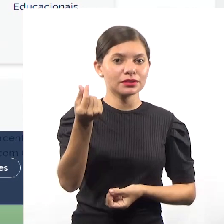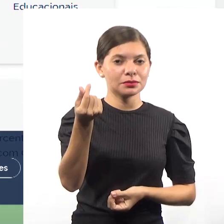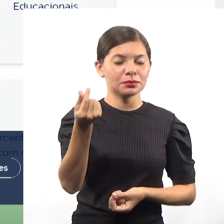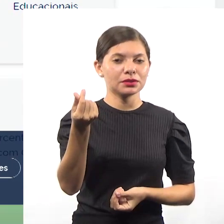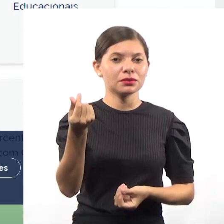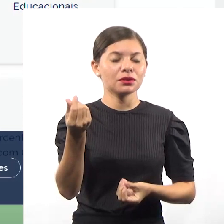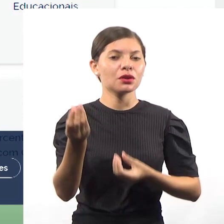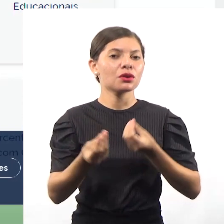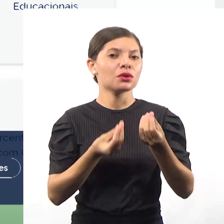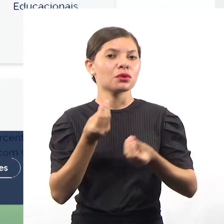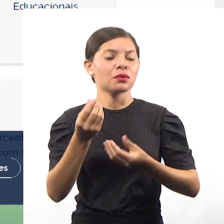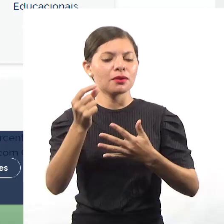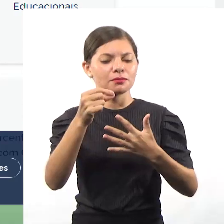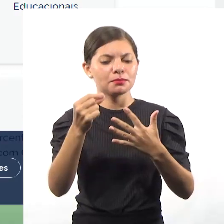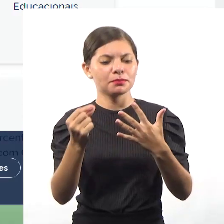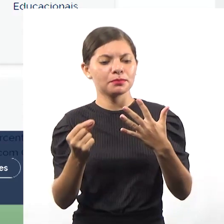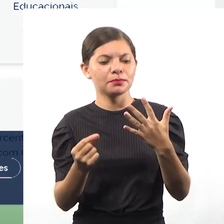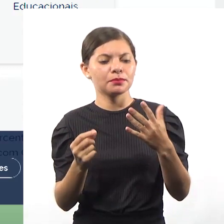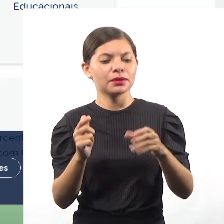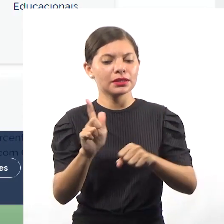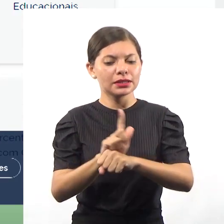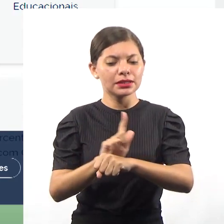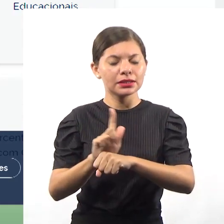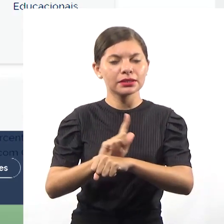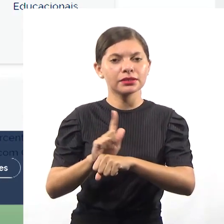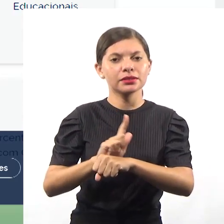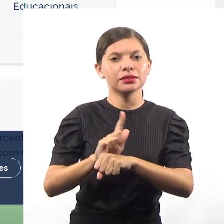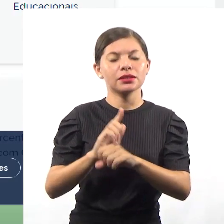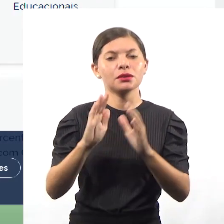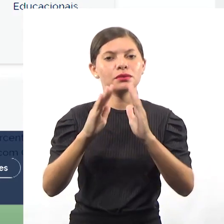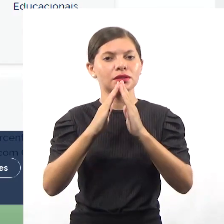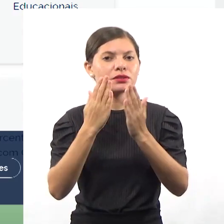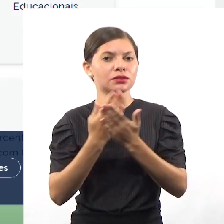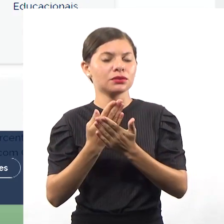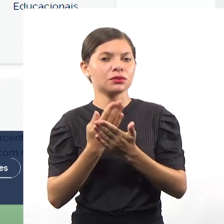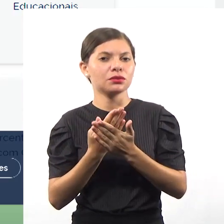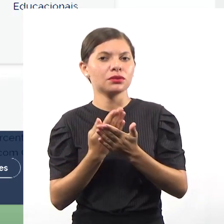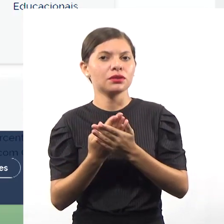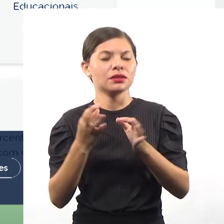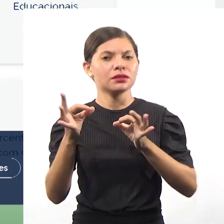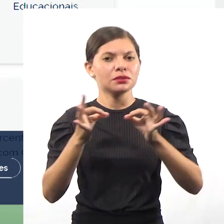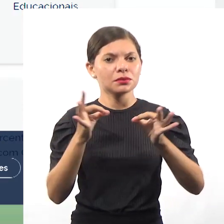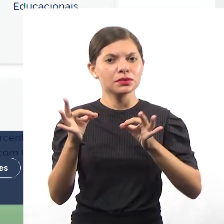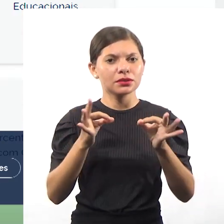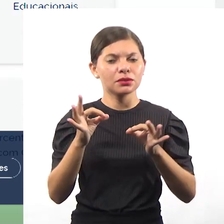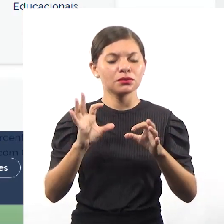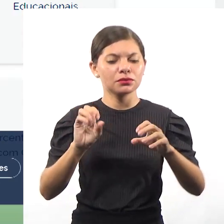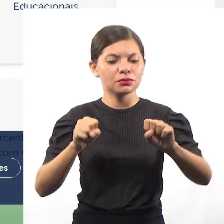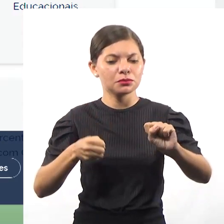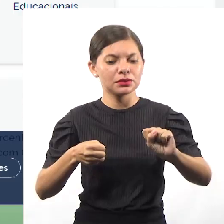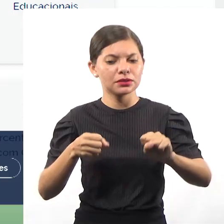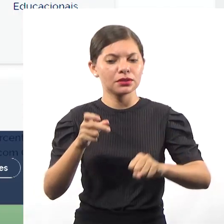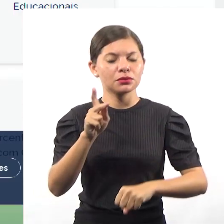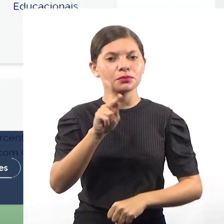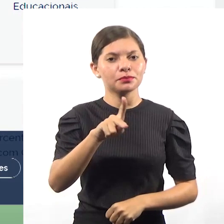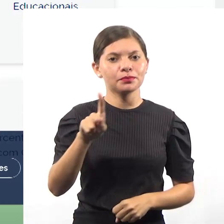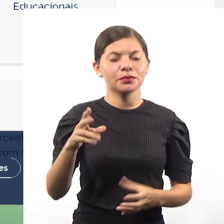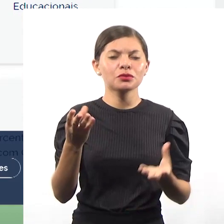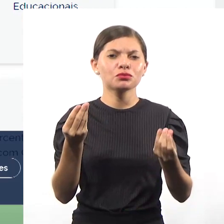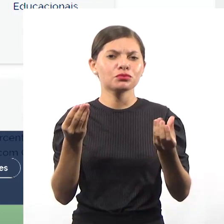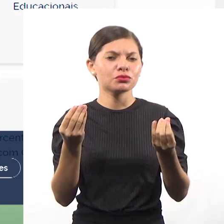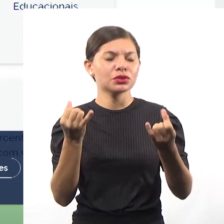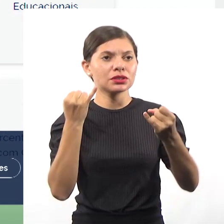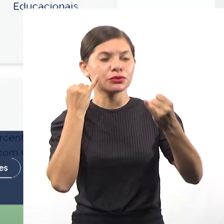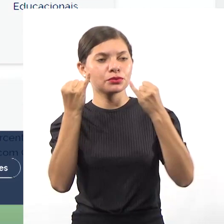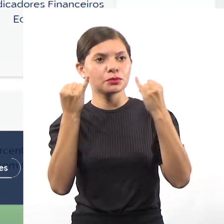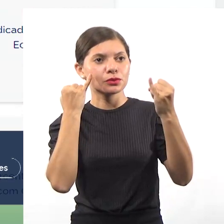financiamento, quais são os parâmetros da gestão da escola, a adequação da formação docente e muitas outras informações que